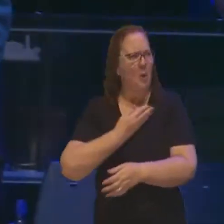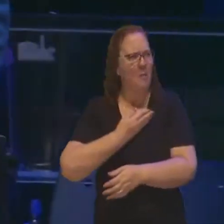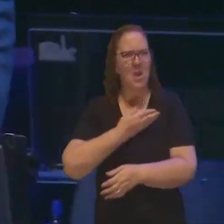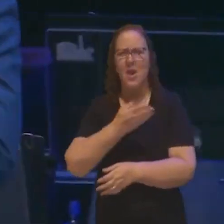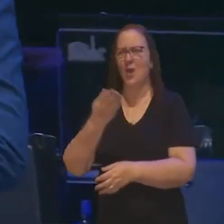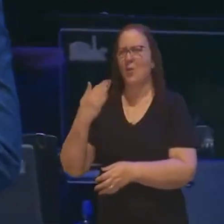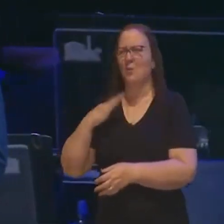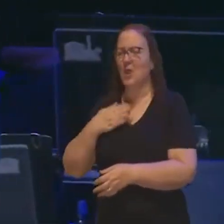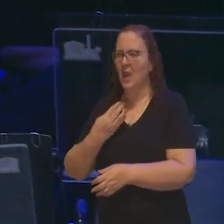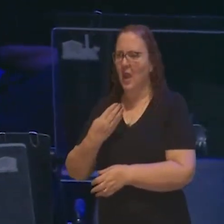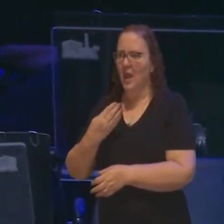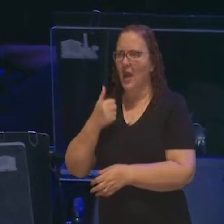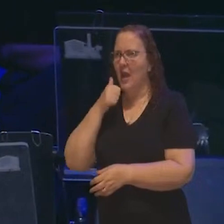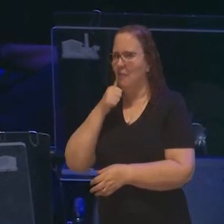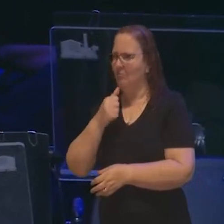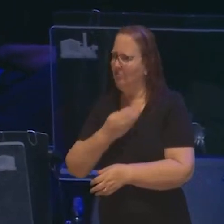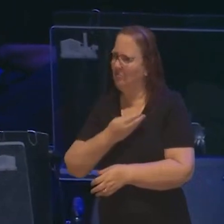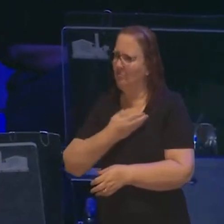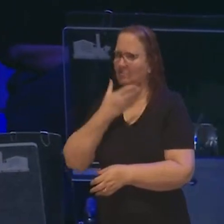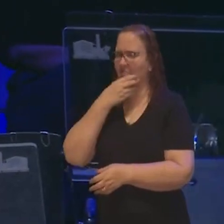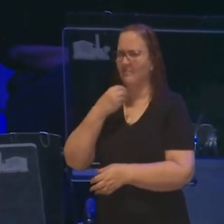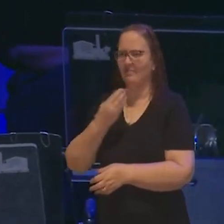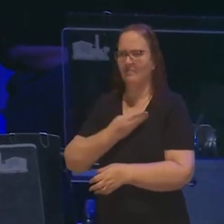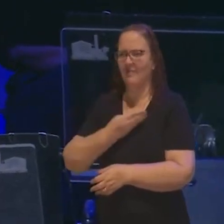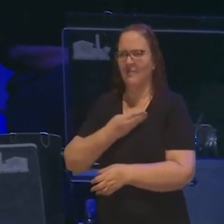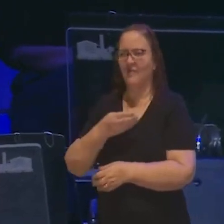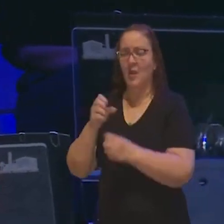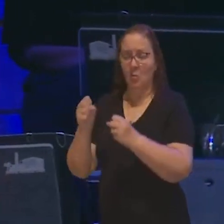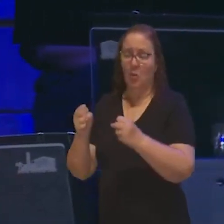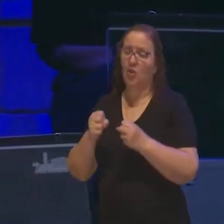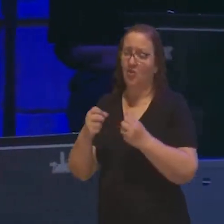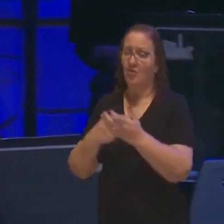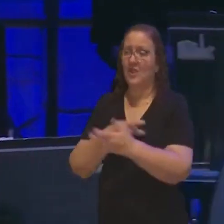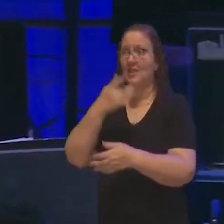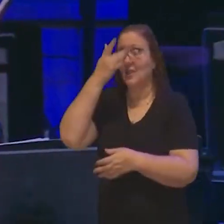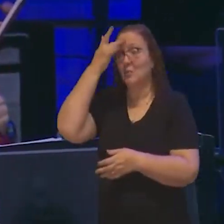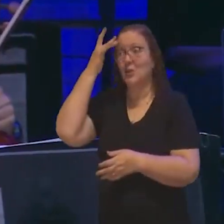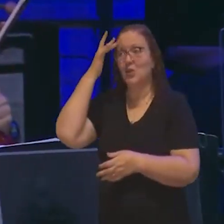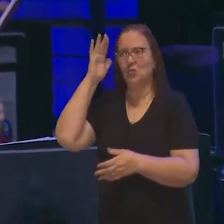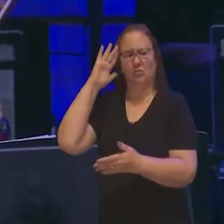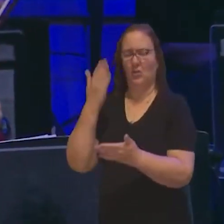pode até acontecer, mas permanecer na incredulidade não.